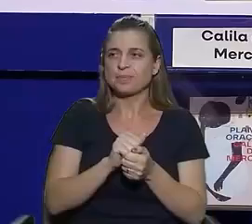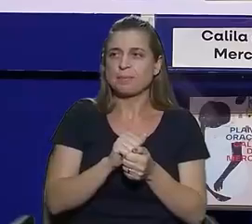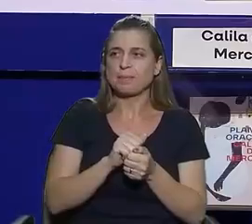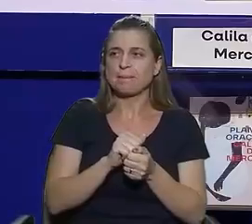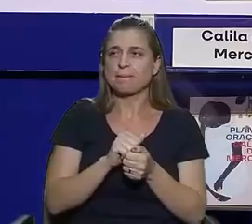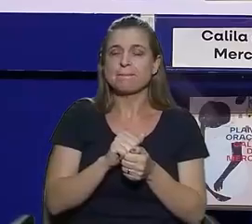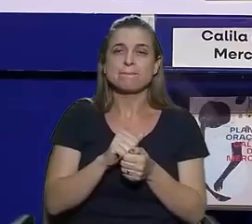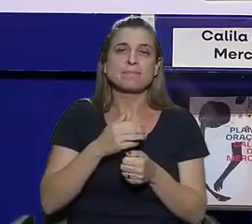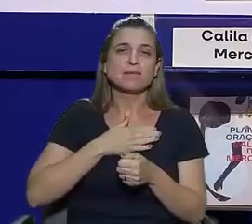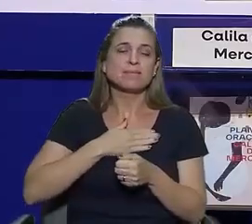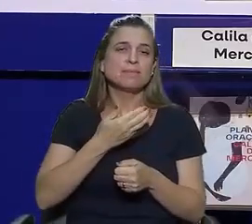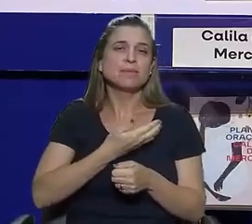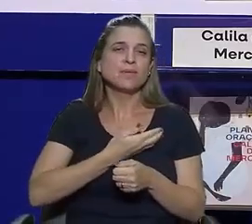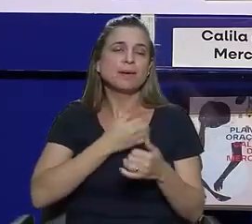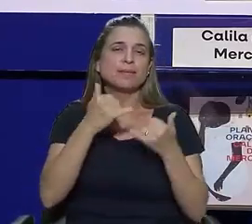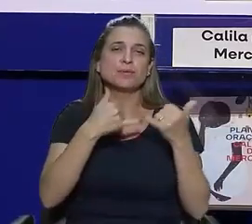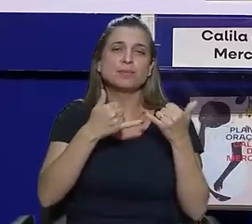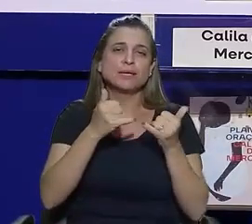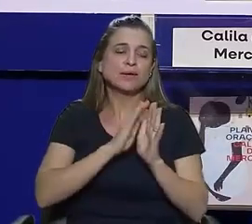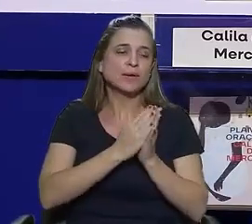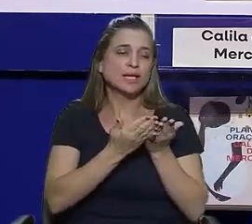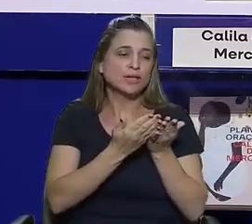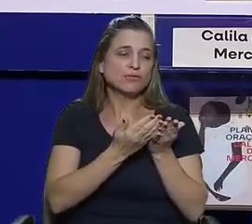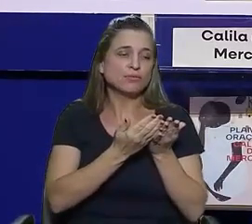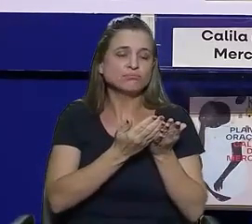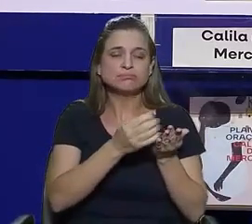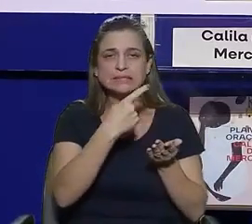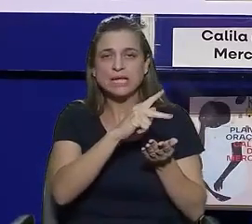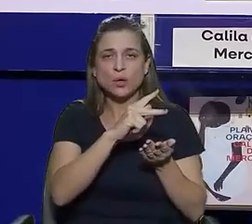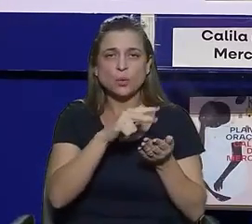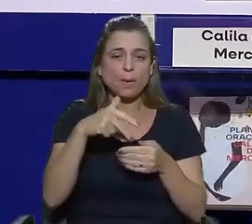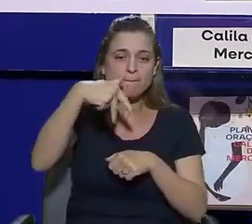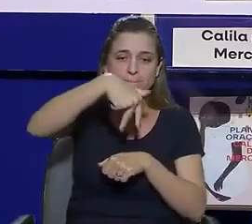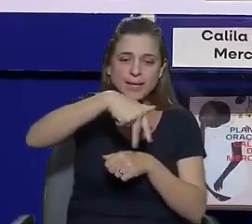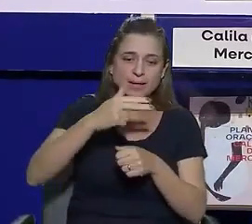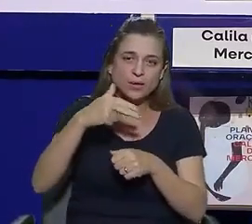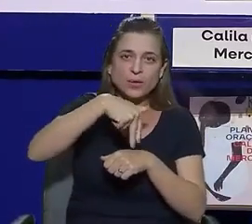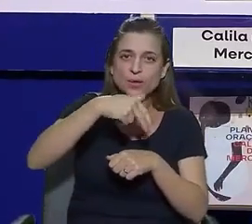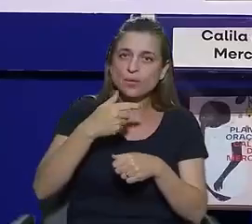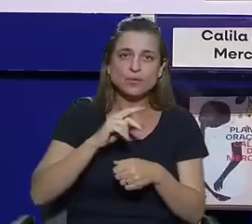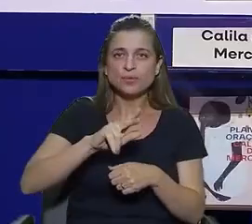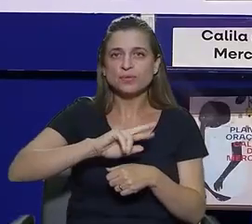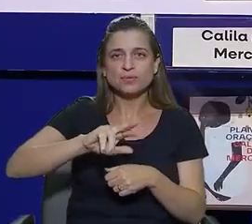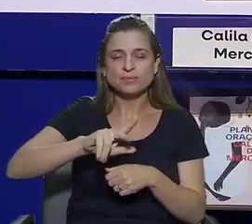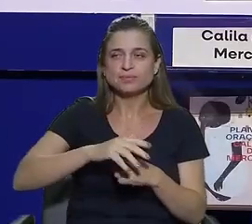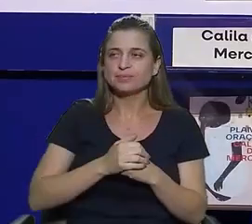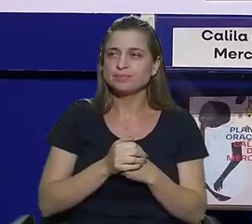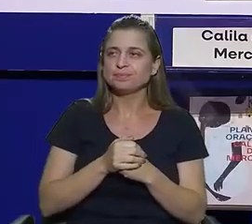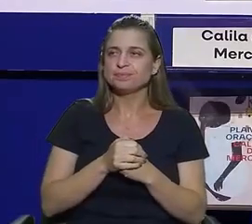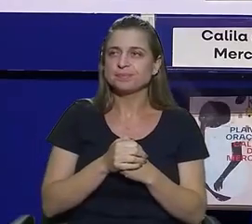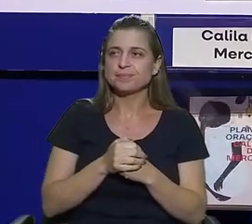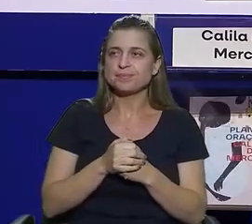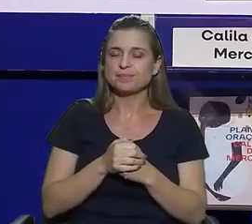É um livro, não dá, não fica em pé. Aí diz, quando é que é, né? Eu digo, vixe Maria, porque eu tenho uma coisa que o Ferrez